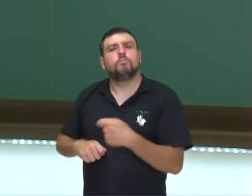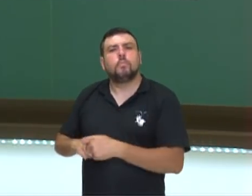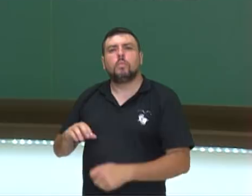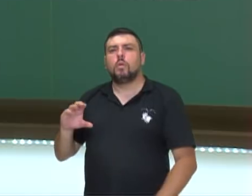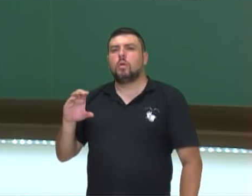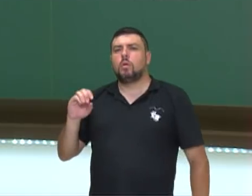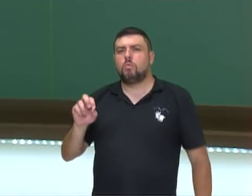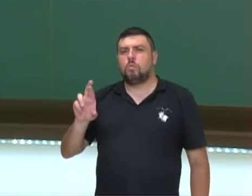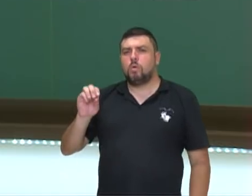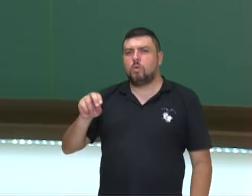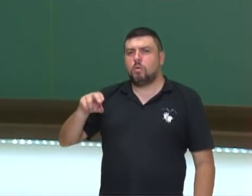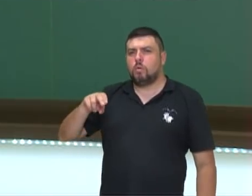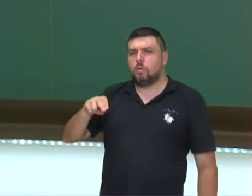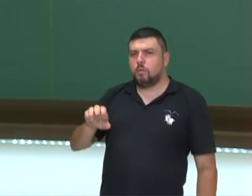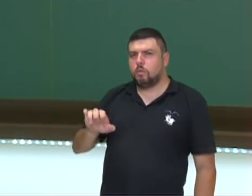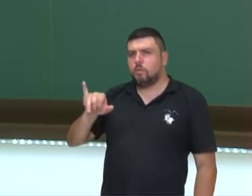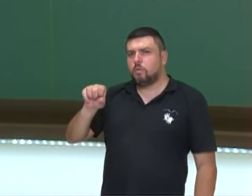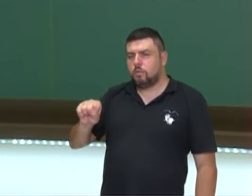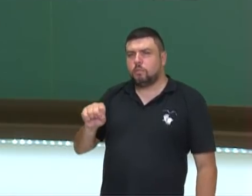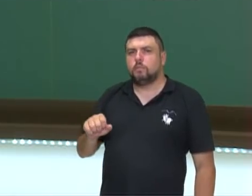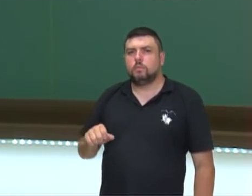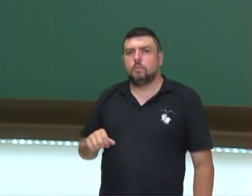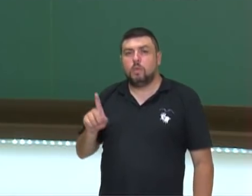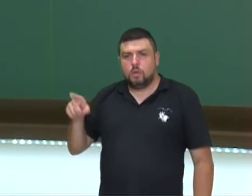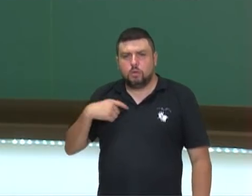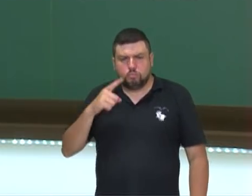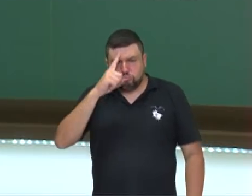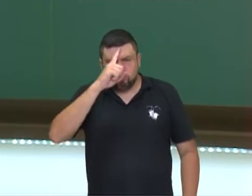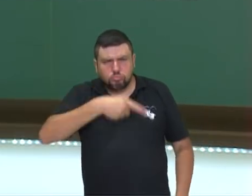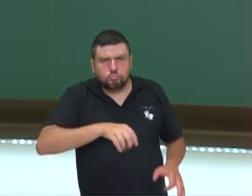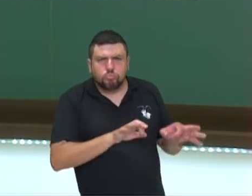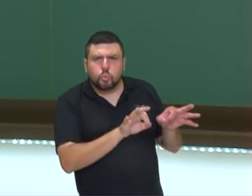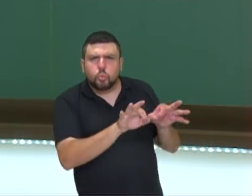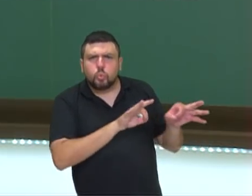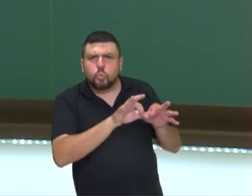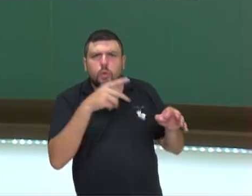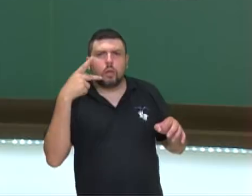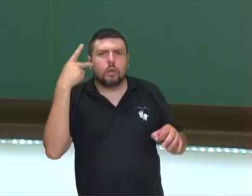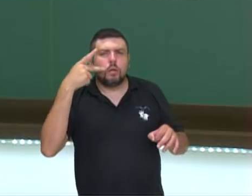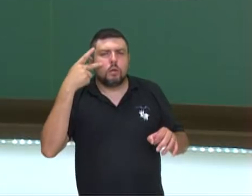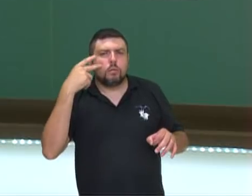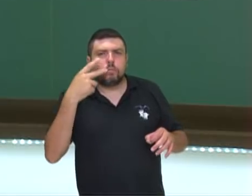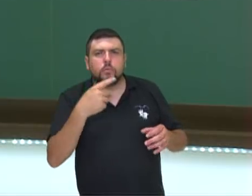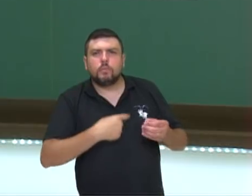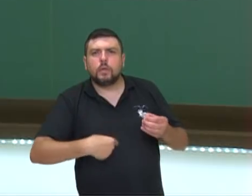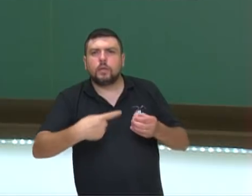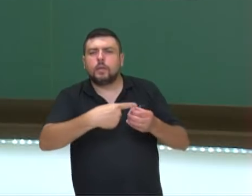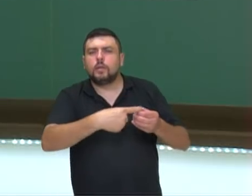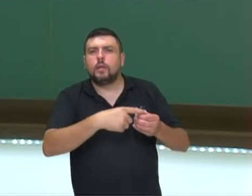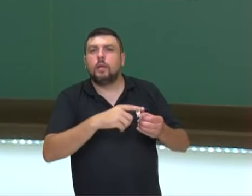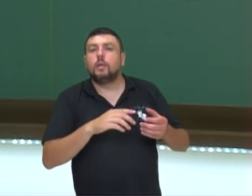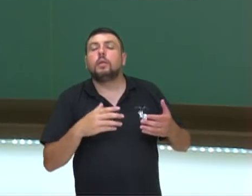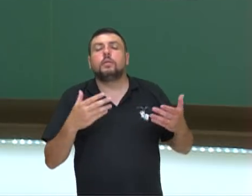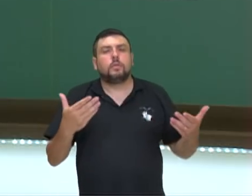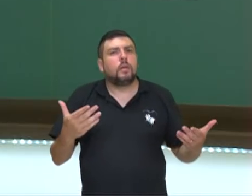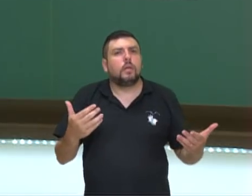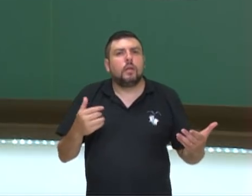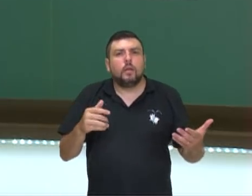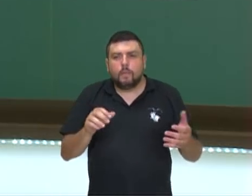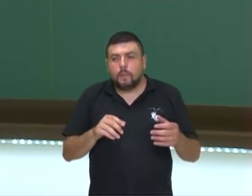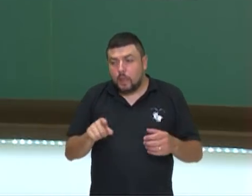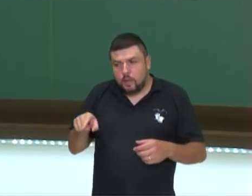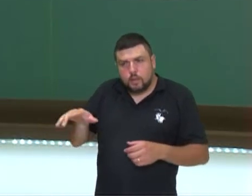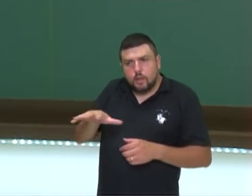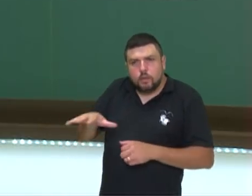suas regiões. Eles mandavam, organizavam a vida política, a vida pública da cidade, e tudo girava então em torno das